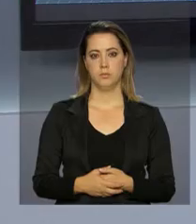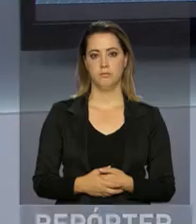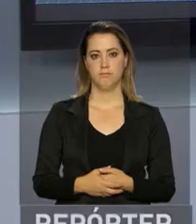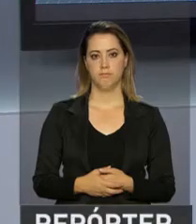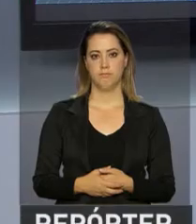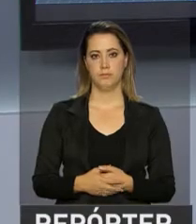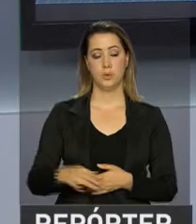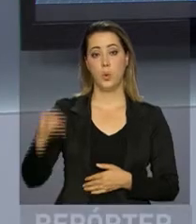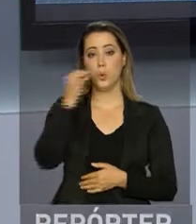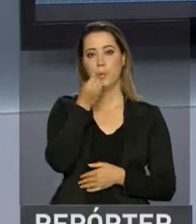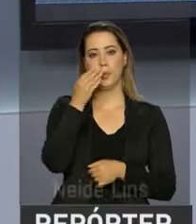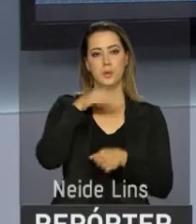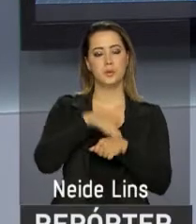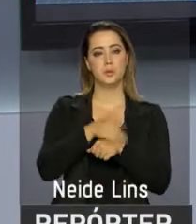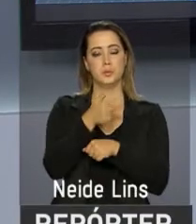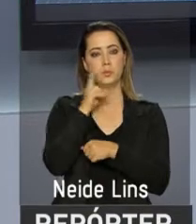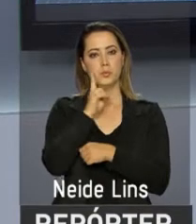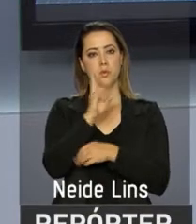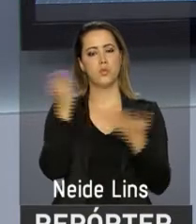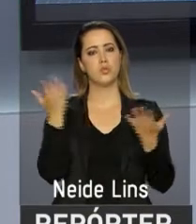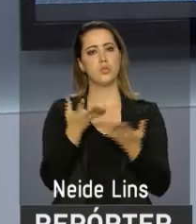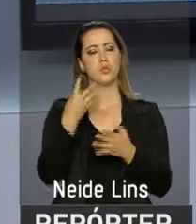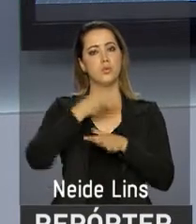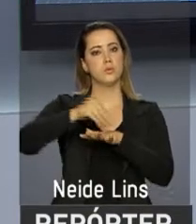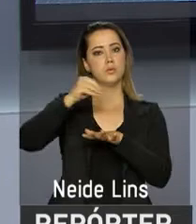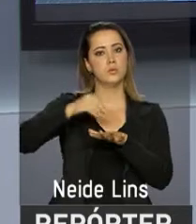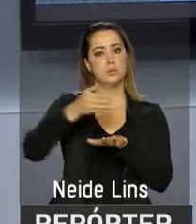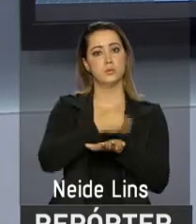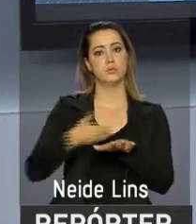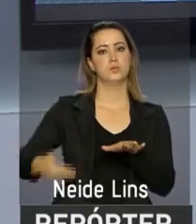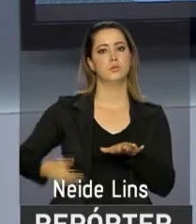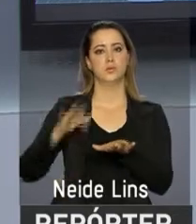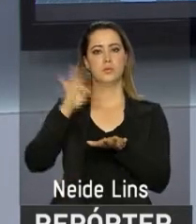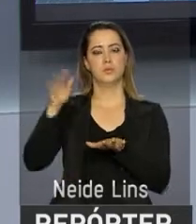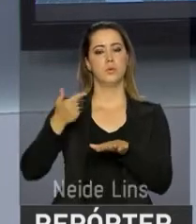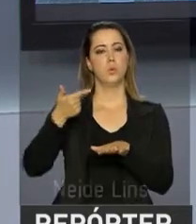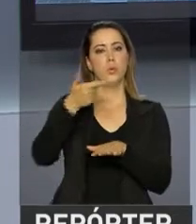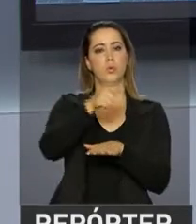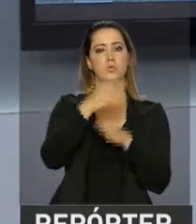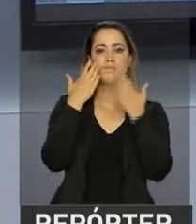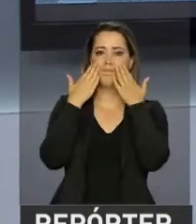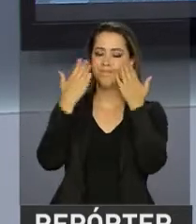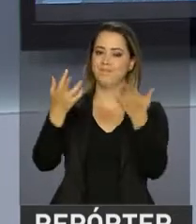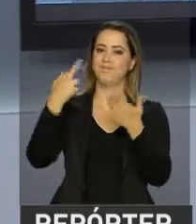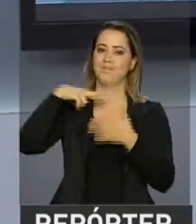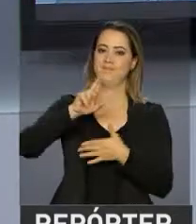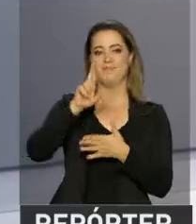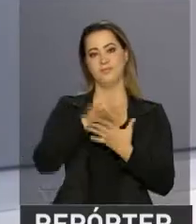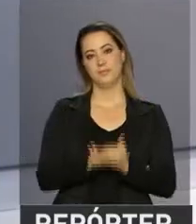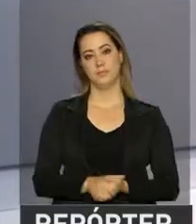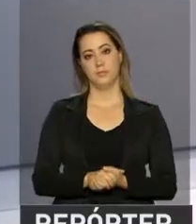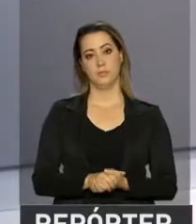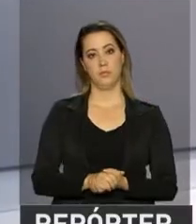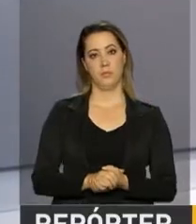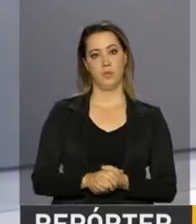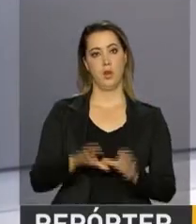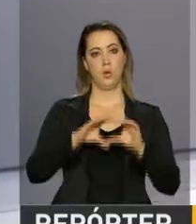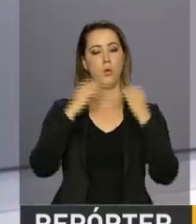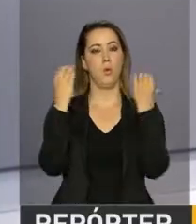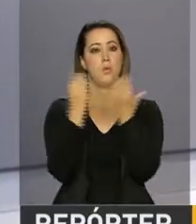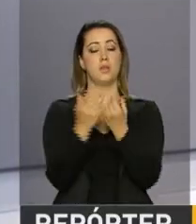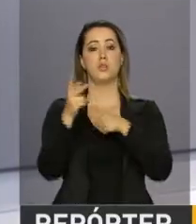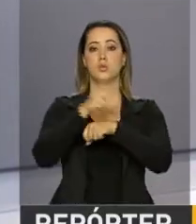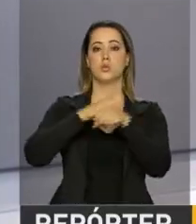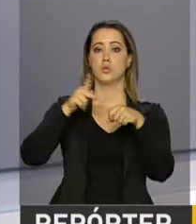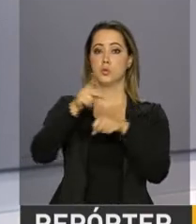olá boa noite a companhia agora as notícias do governo federal e mais uma edição do repórter nbr a comunidade dos